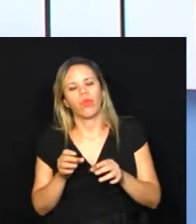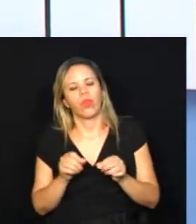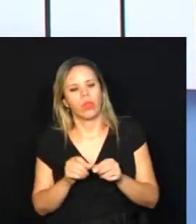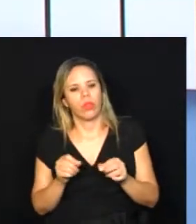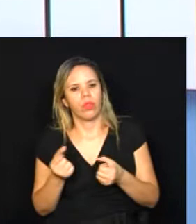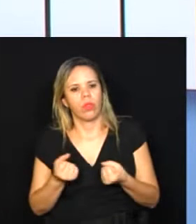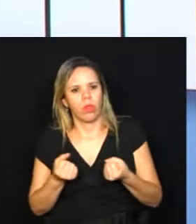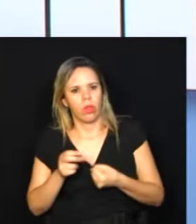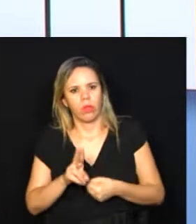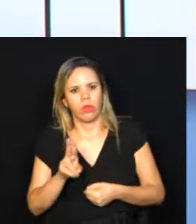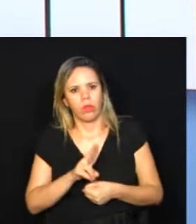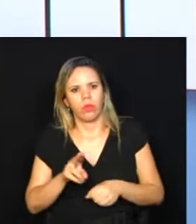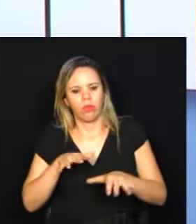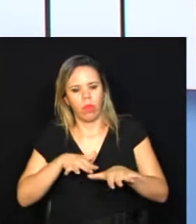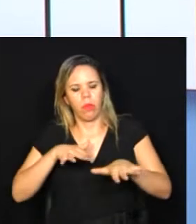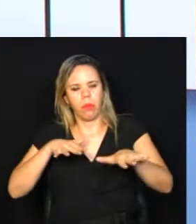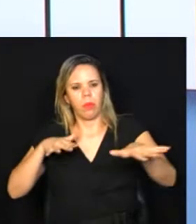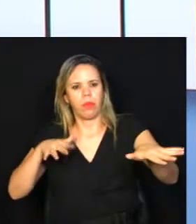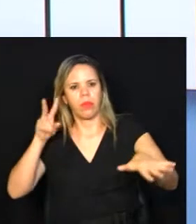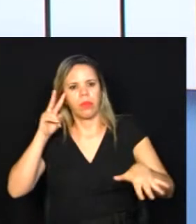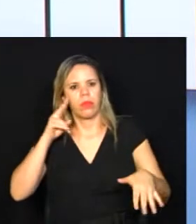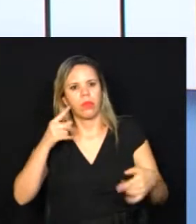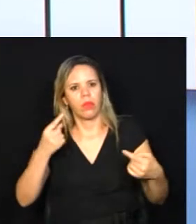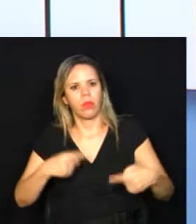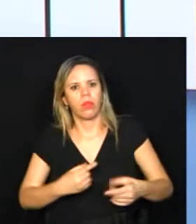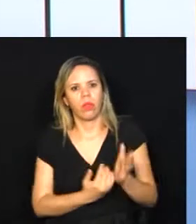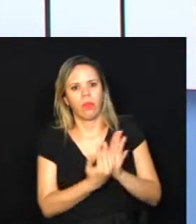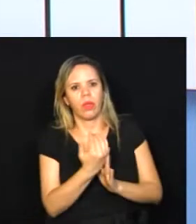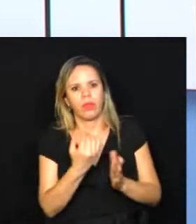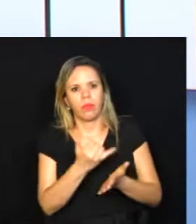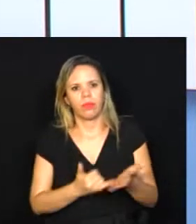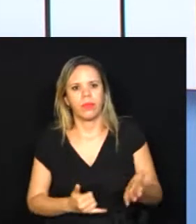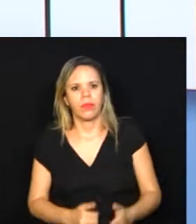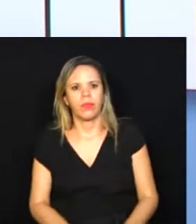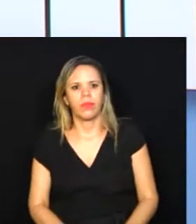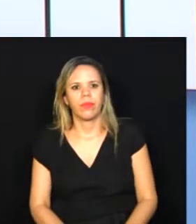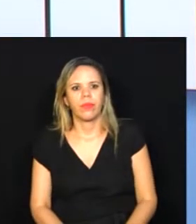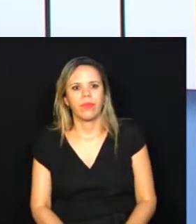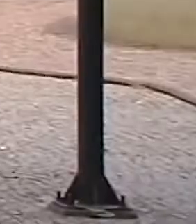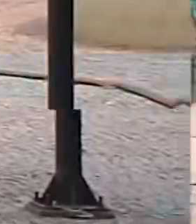segunda-feira contra o aumento da Carga Tributária acompanha